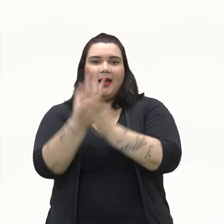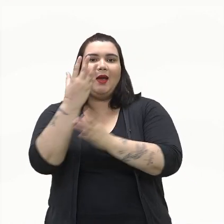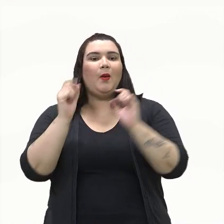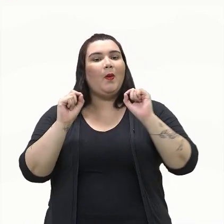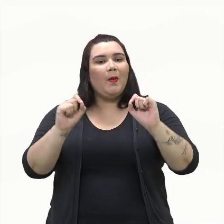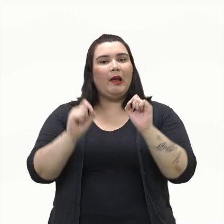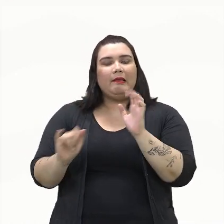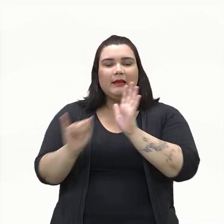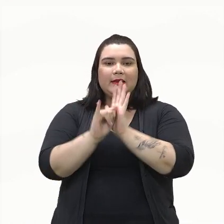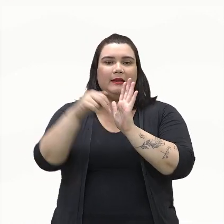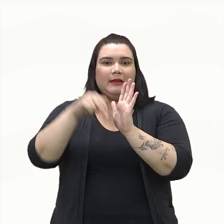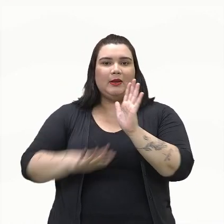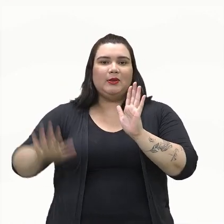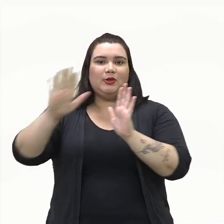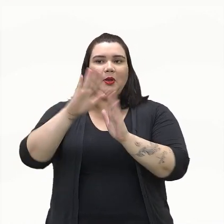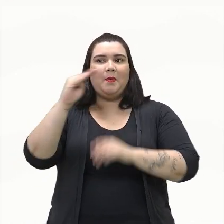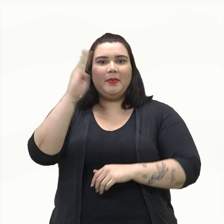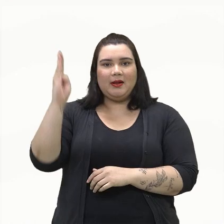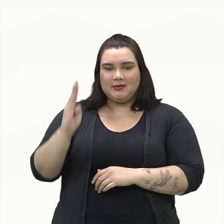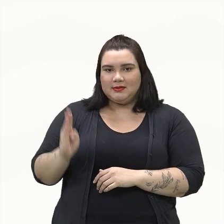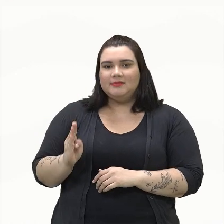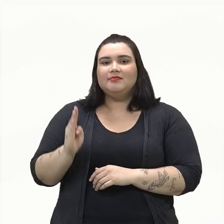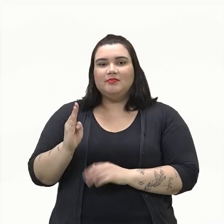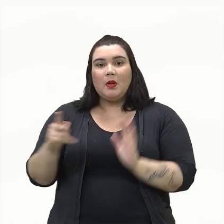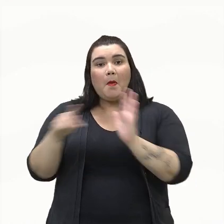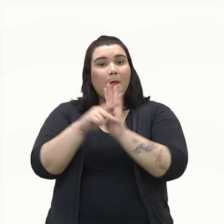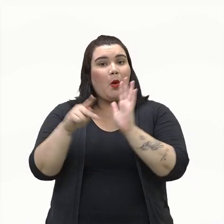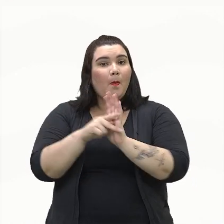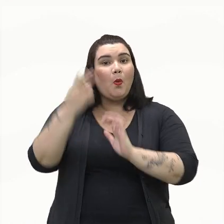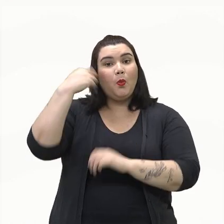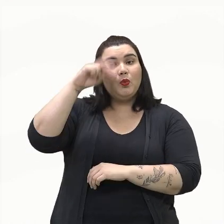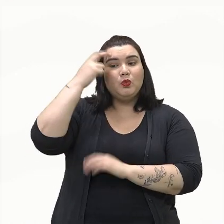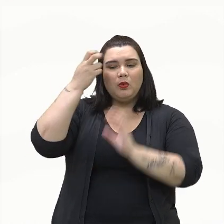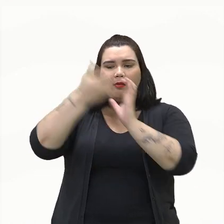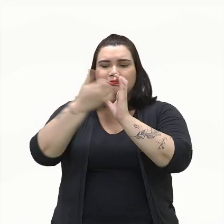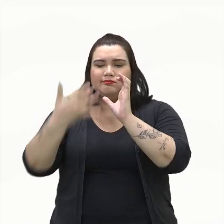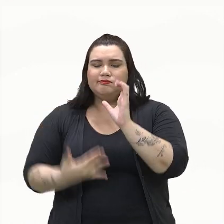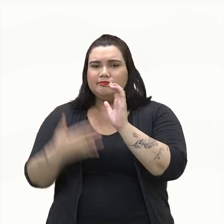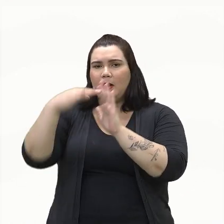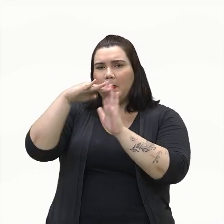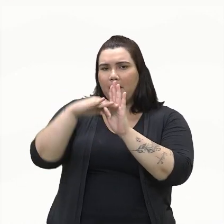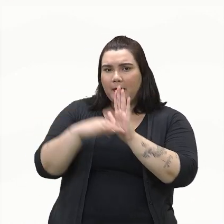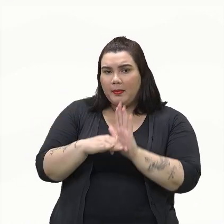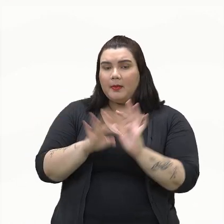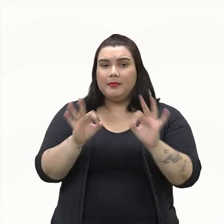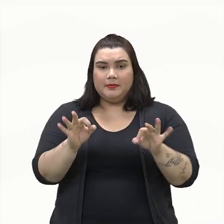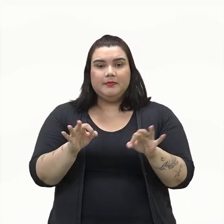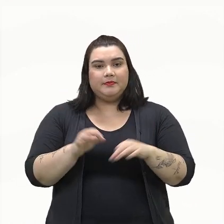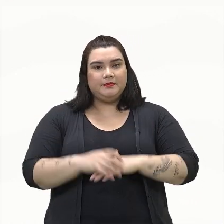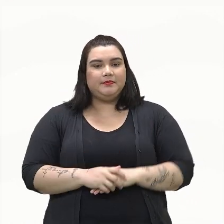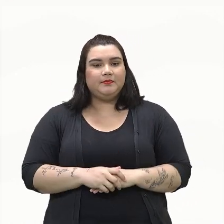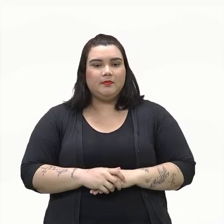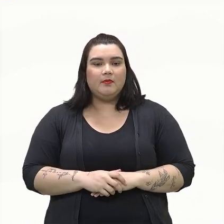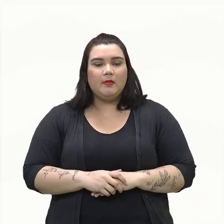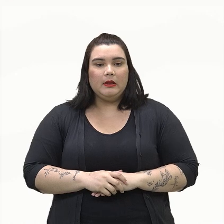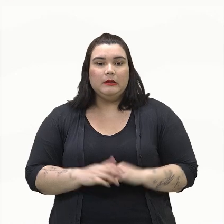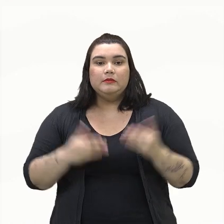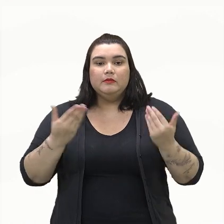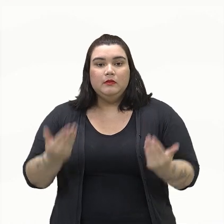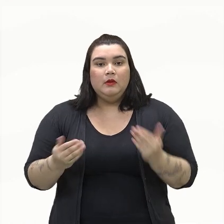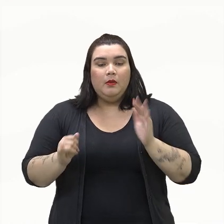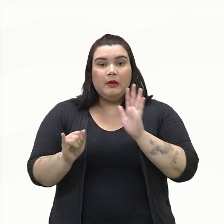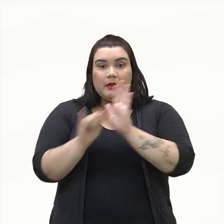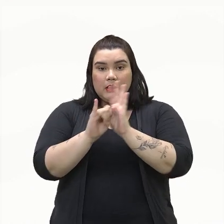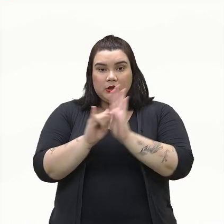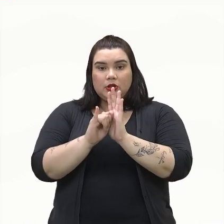brasileira. Uma valorização muito grande dos nossos aspectos culturais realmente, está certo? E essa identidade cultural